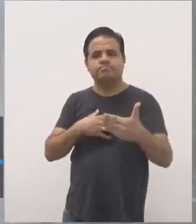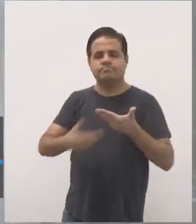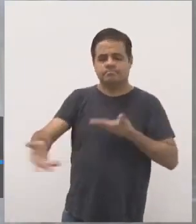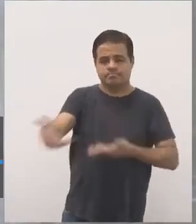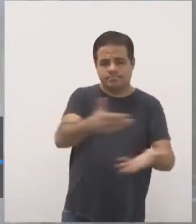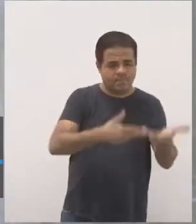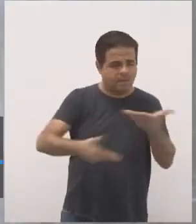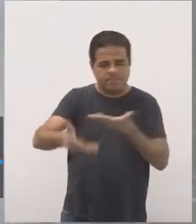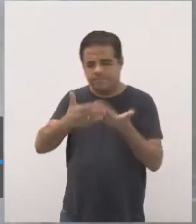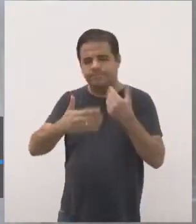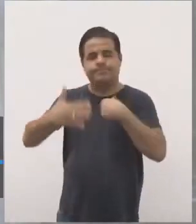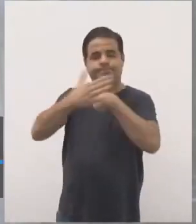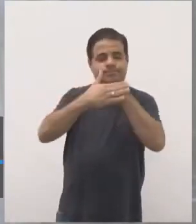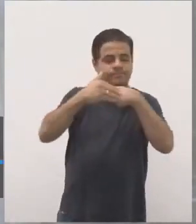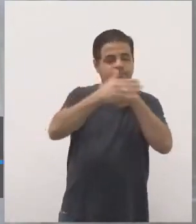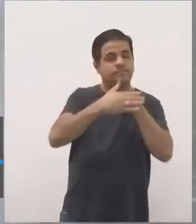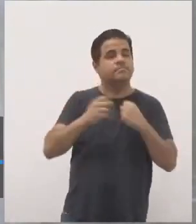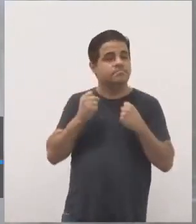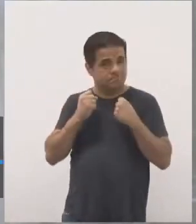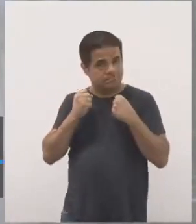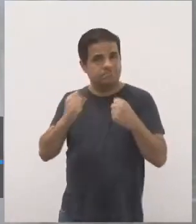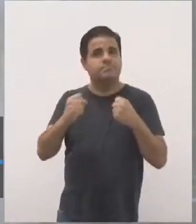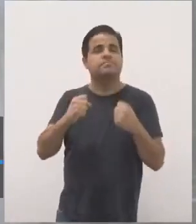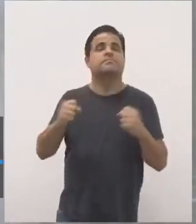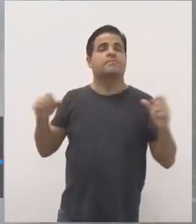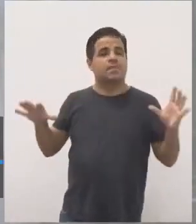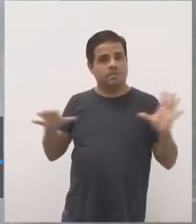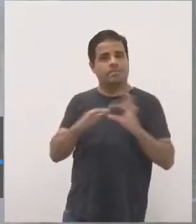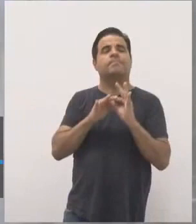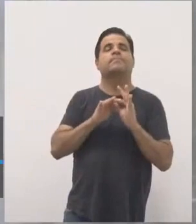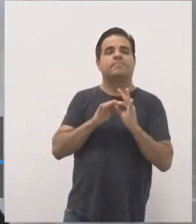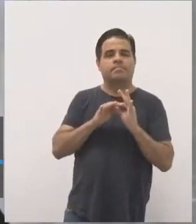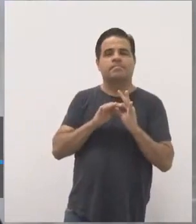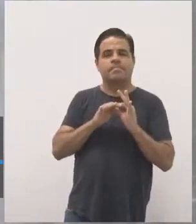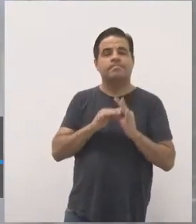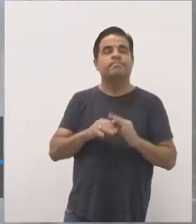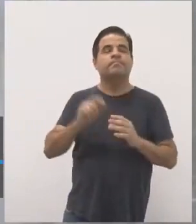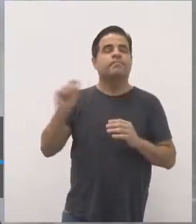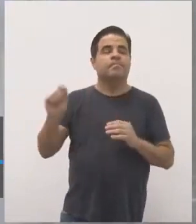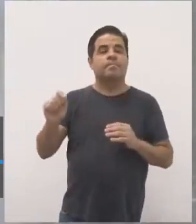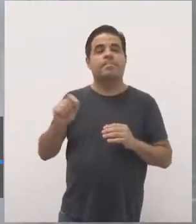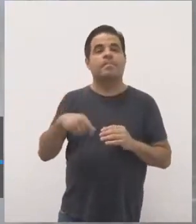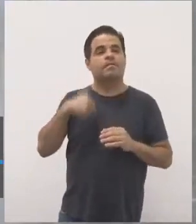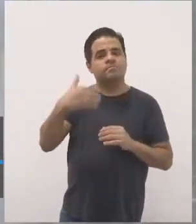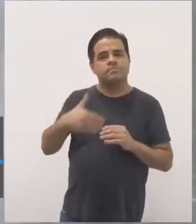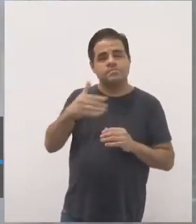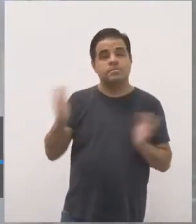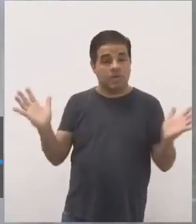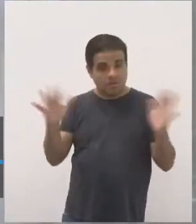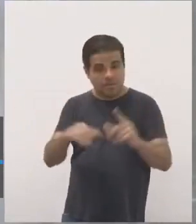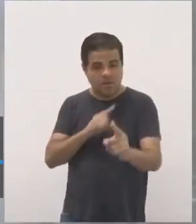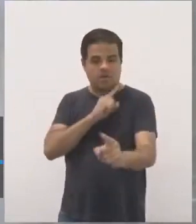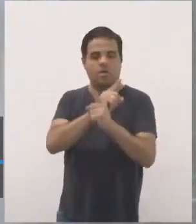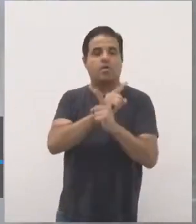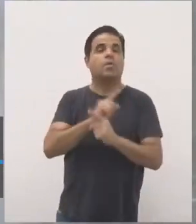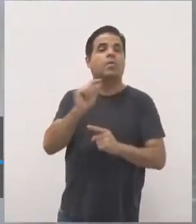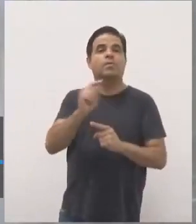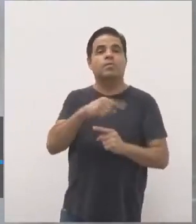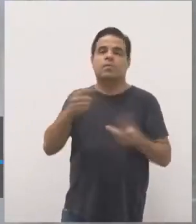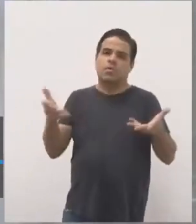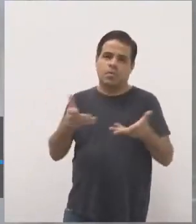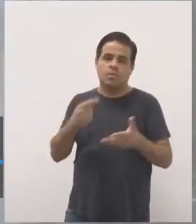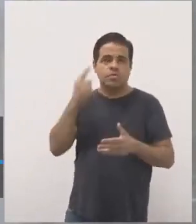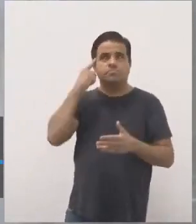relação afetuosa, um fortalecimento desses vínculos, né, o que vem ao encontro daquilo que hoje